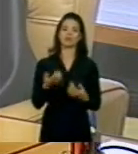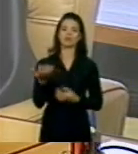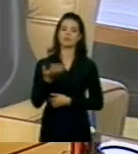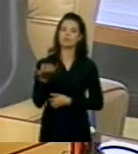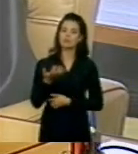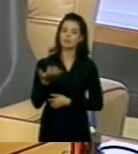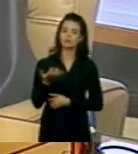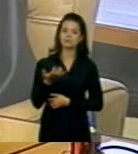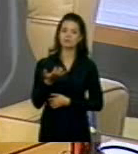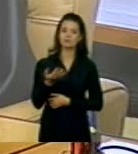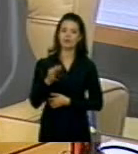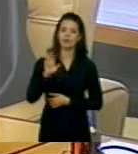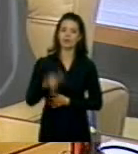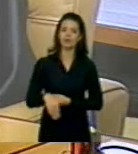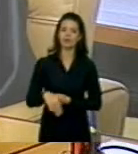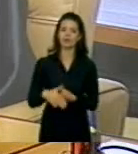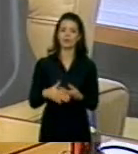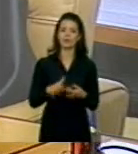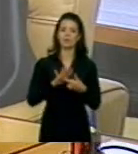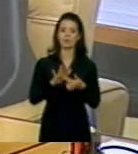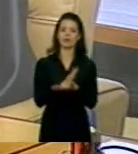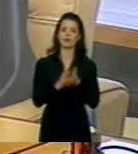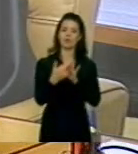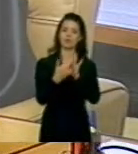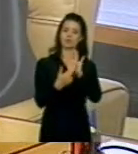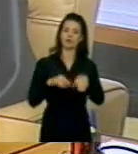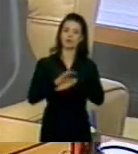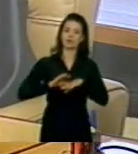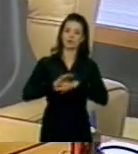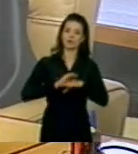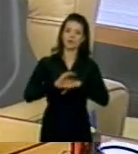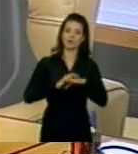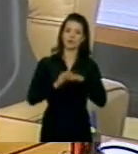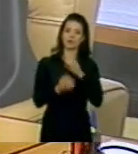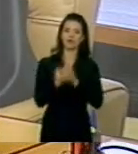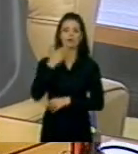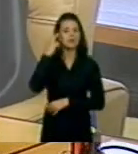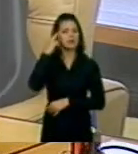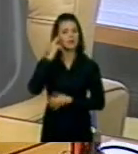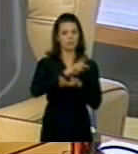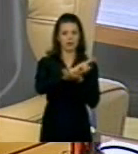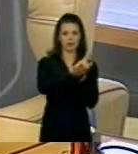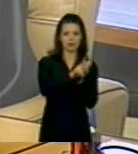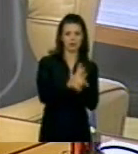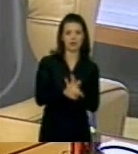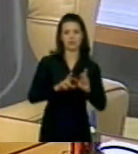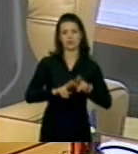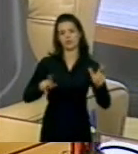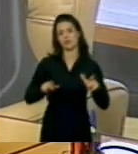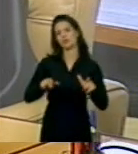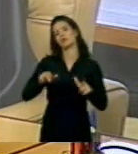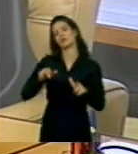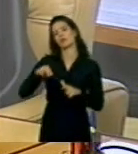e ao cabo, estender regras constitucionais que regulam hipóteses diversas das medidas cautelares